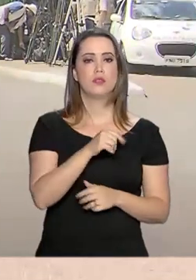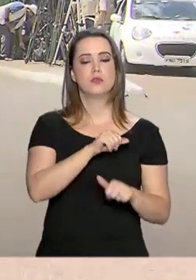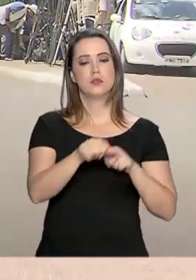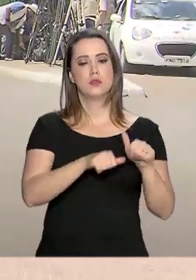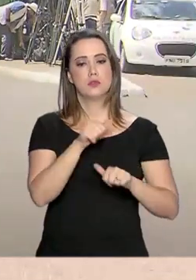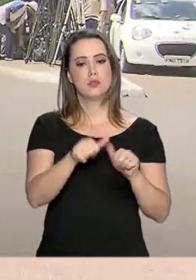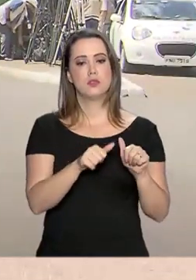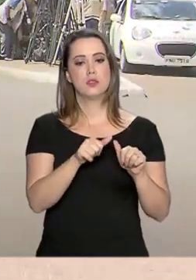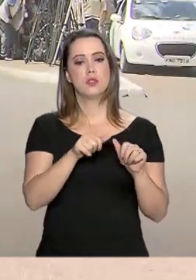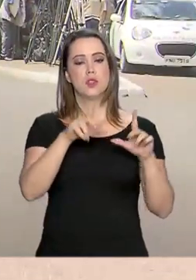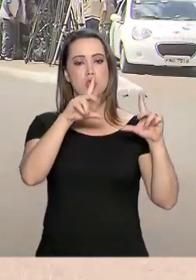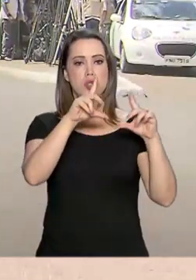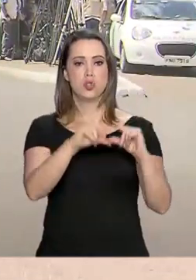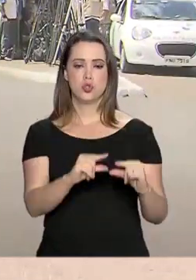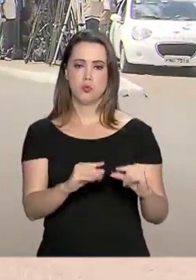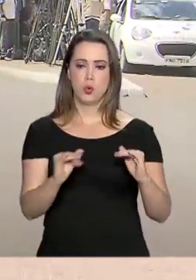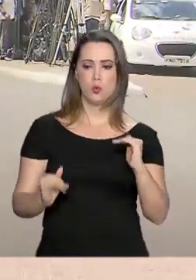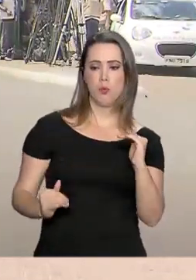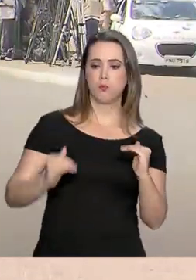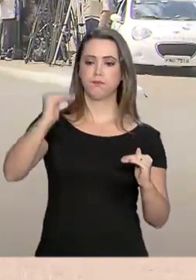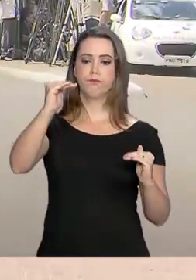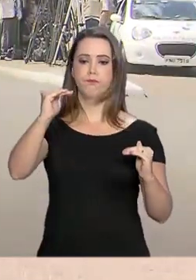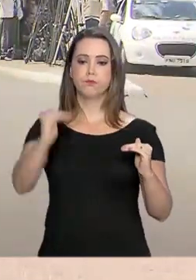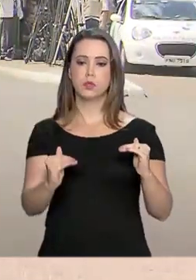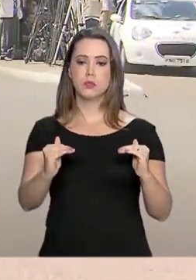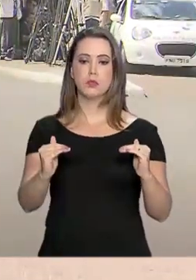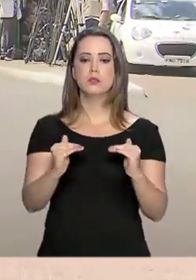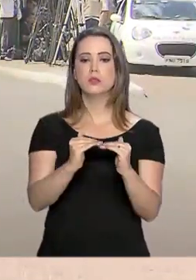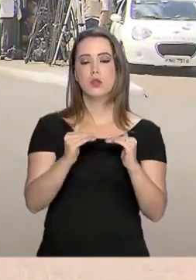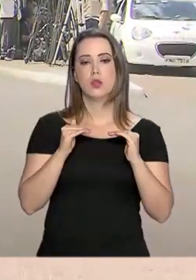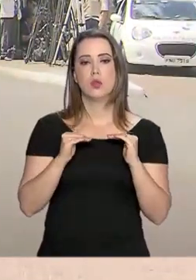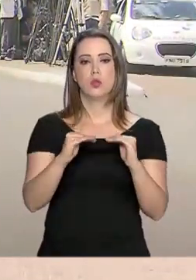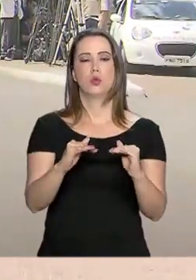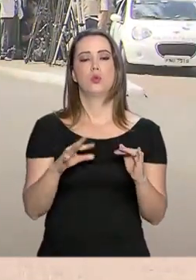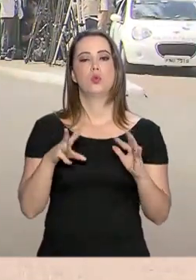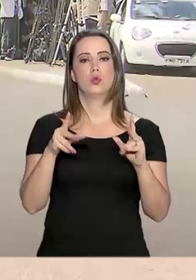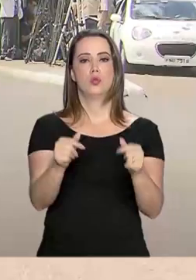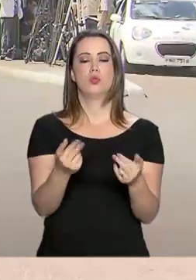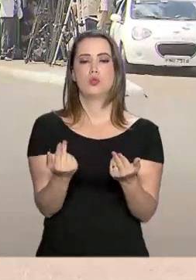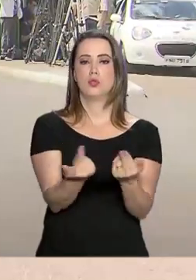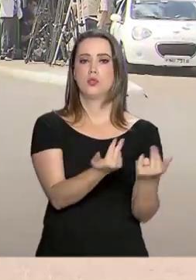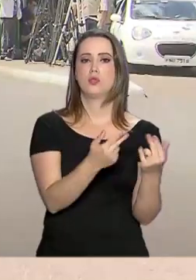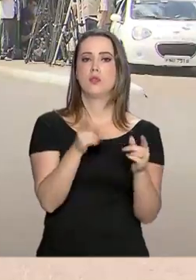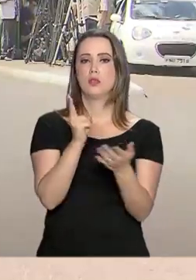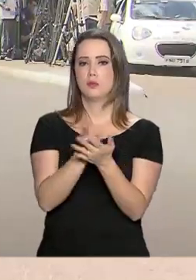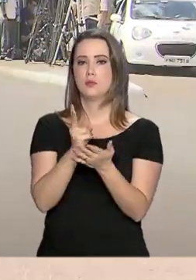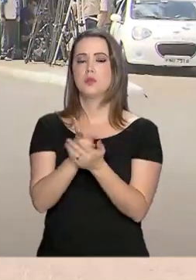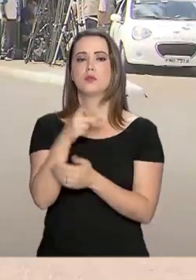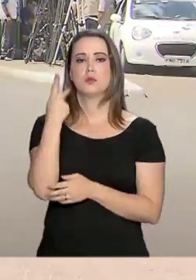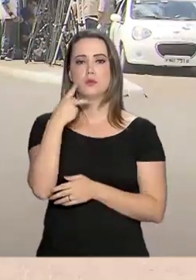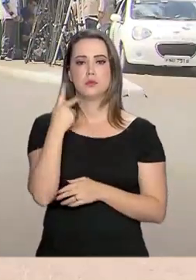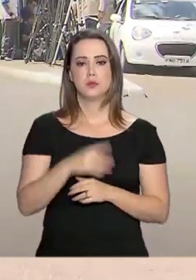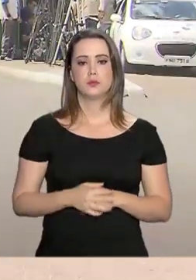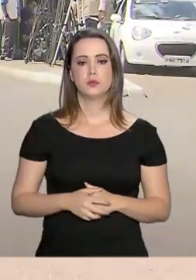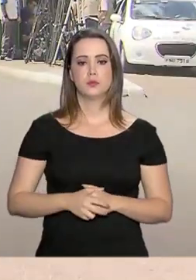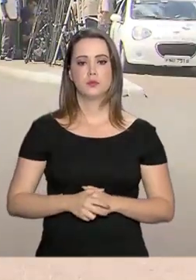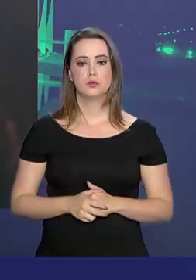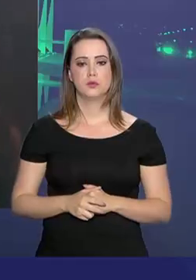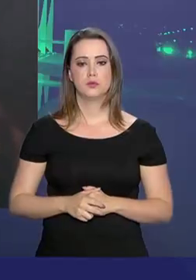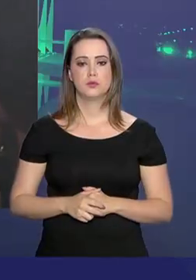reforma vai reduzir privilégios e todos vão se aposentar da mesma forma, inclusive os políticos. Vamos ver.